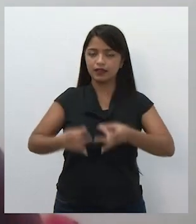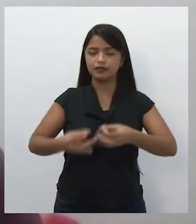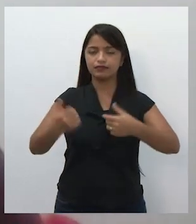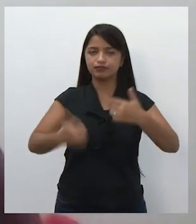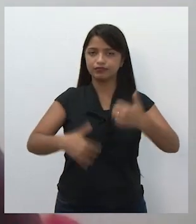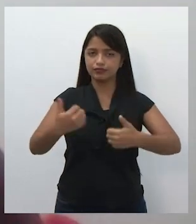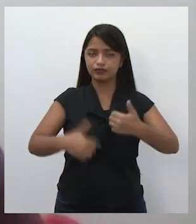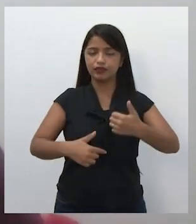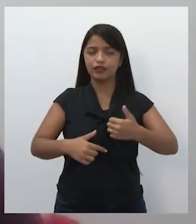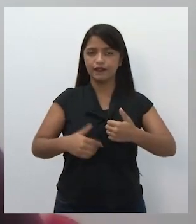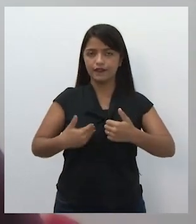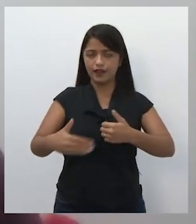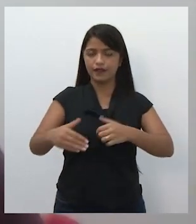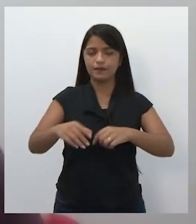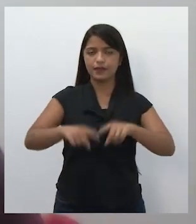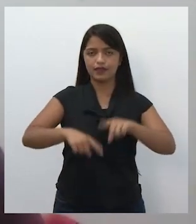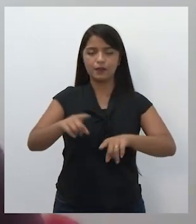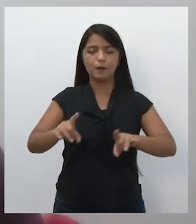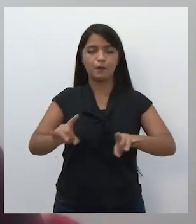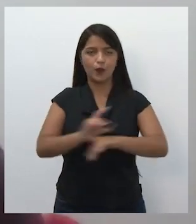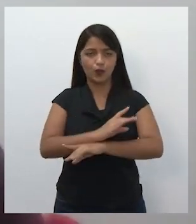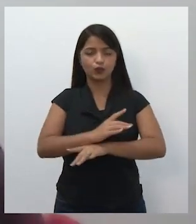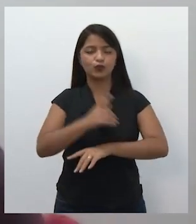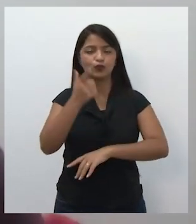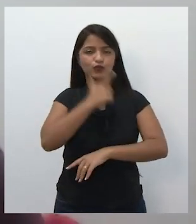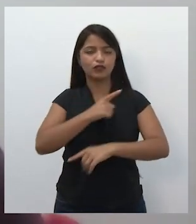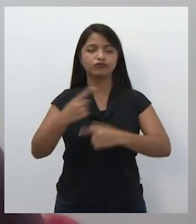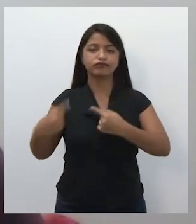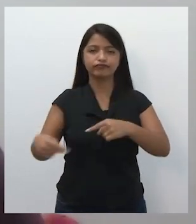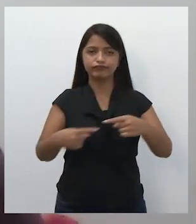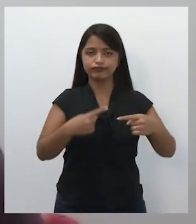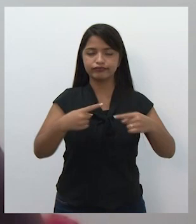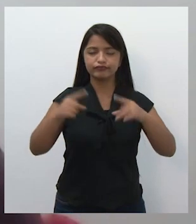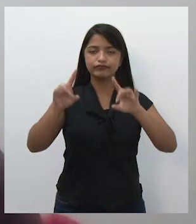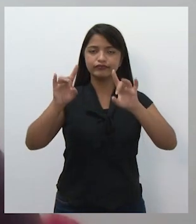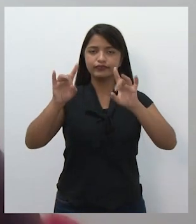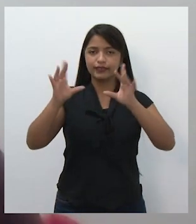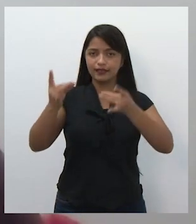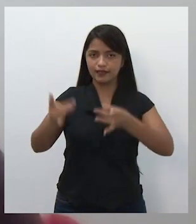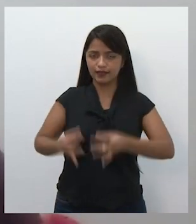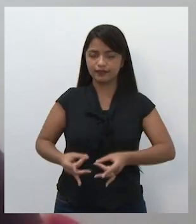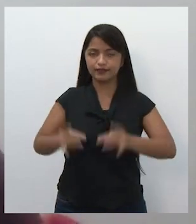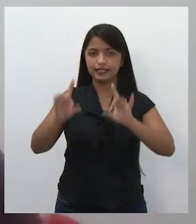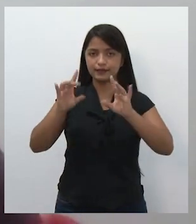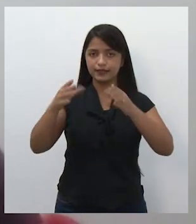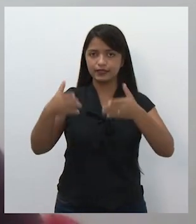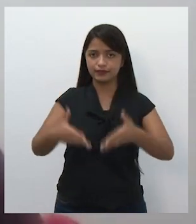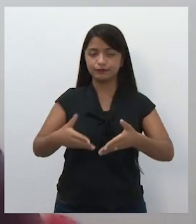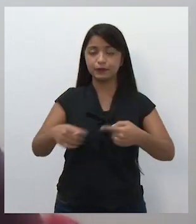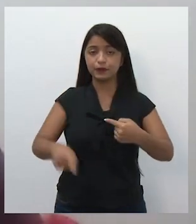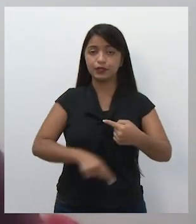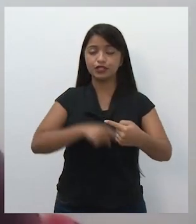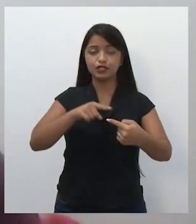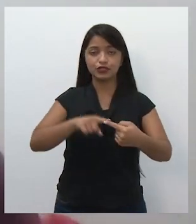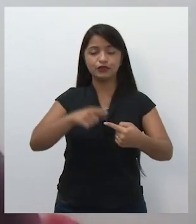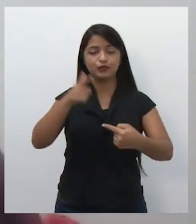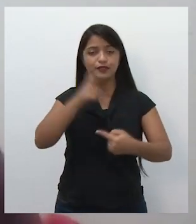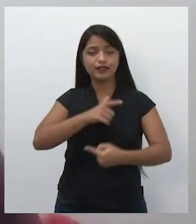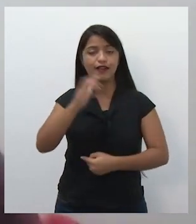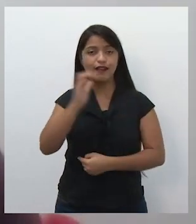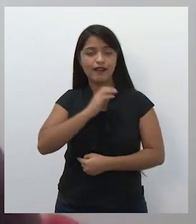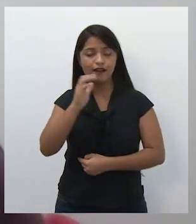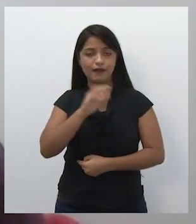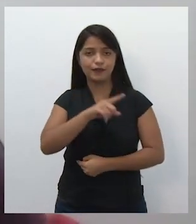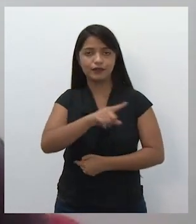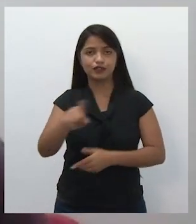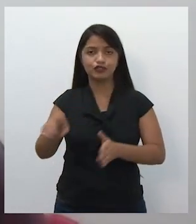estar pronto, a gente vai poder discutir com vocês questões do material especificamente. A ideia é que ele chegue o mais rápido possível às mãos de vocês, para que vocês